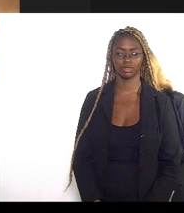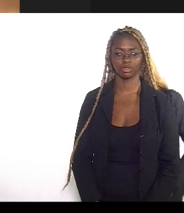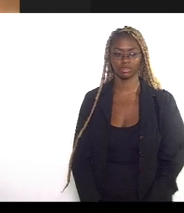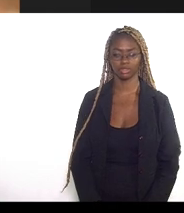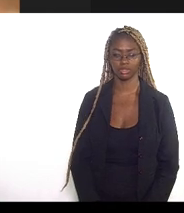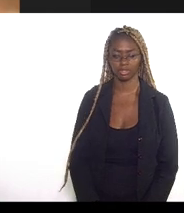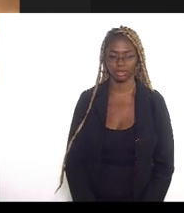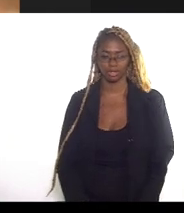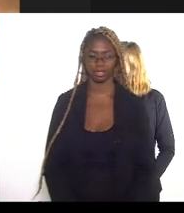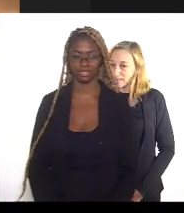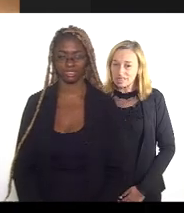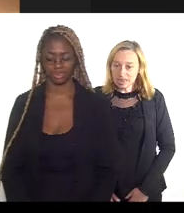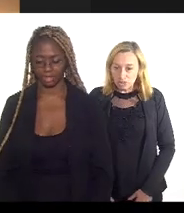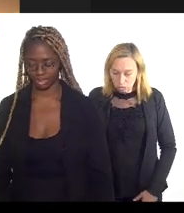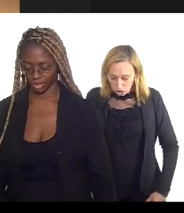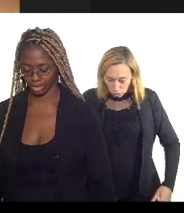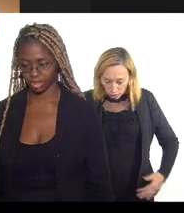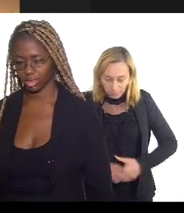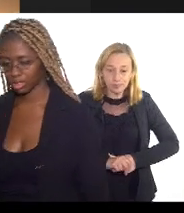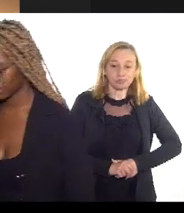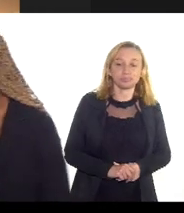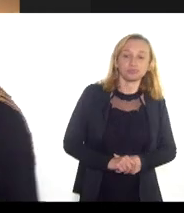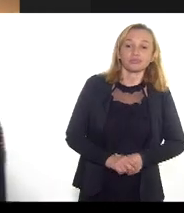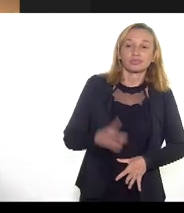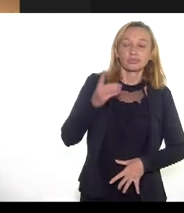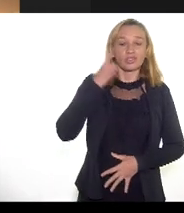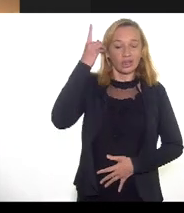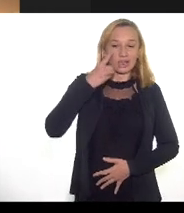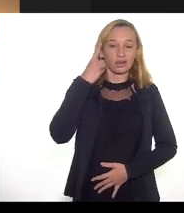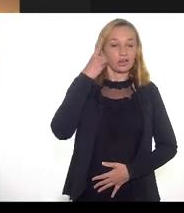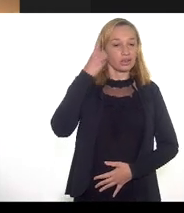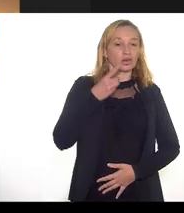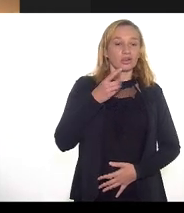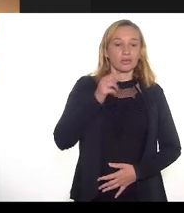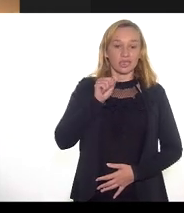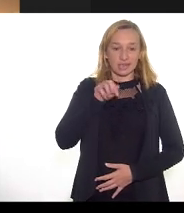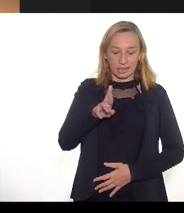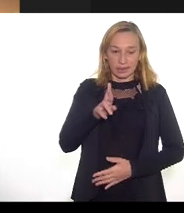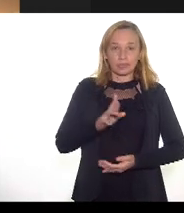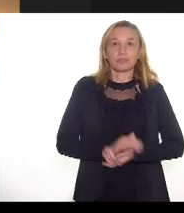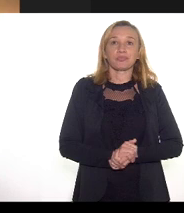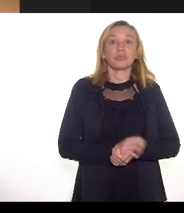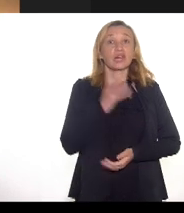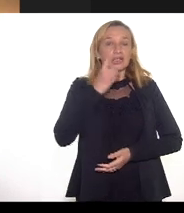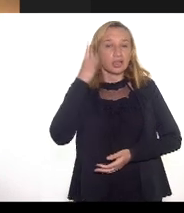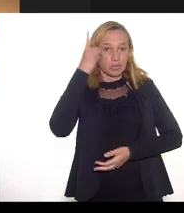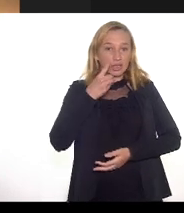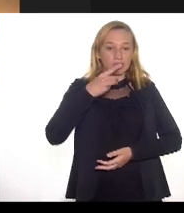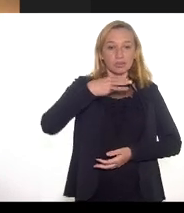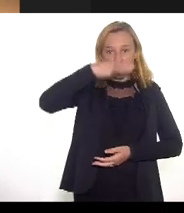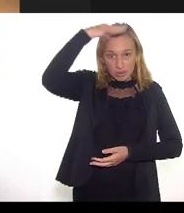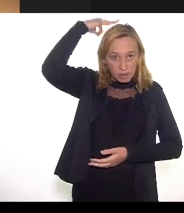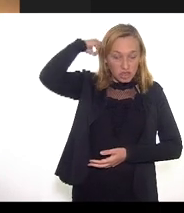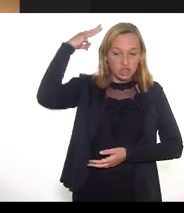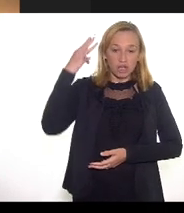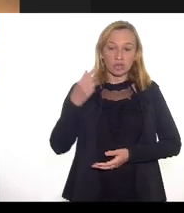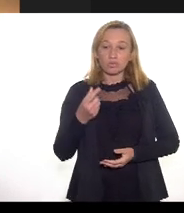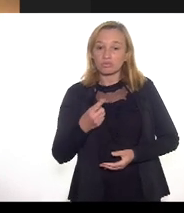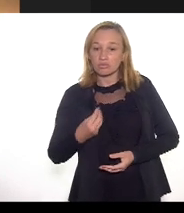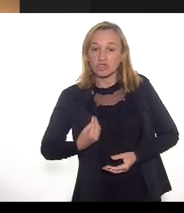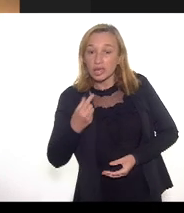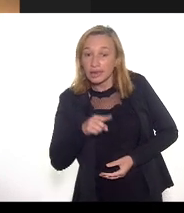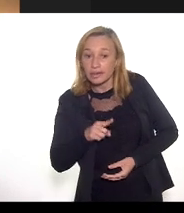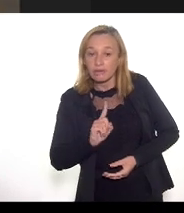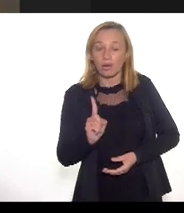Deputado Rodrigo Bacelar. Deputado Rodrigo Bacelar. Deputado Márcio Pacheco não está. Deputado